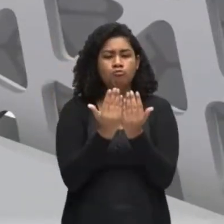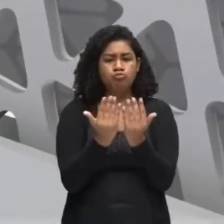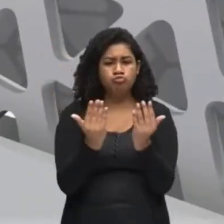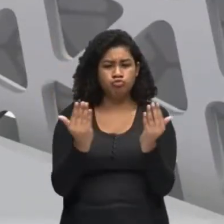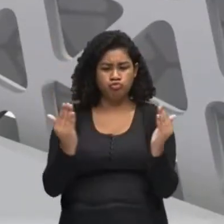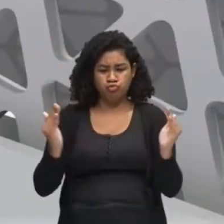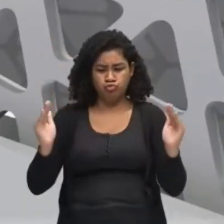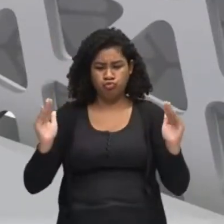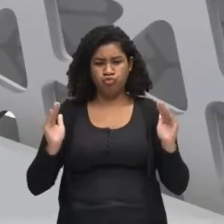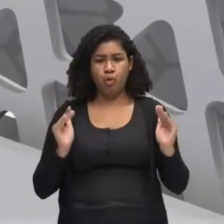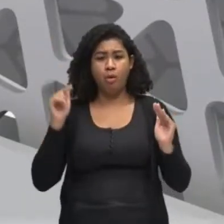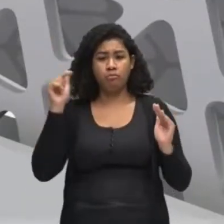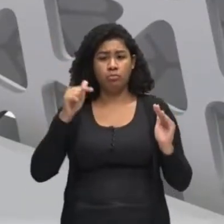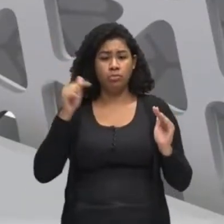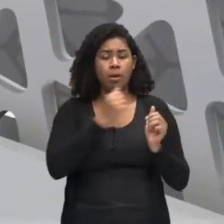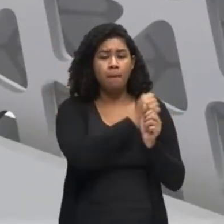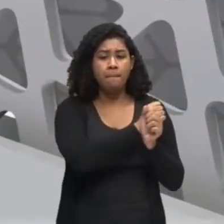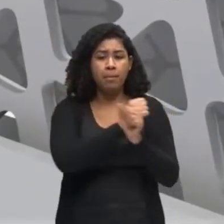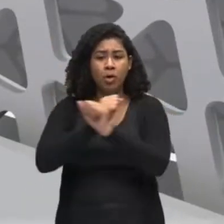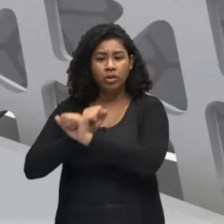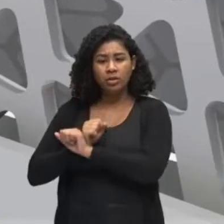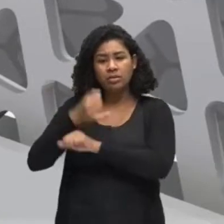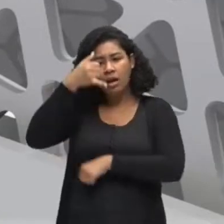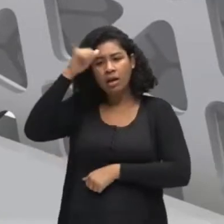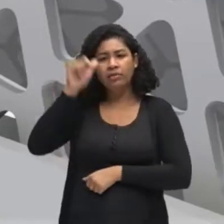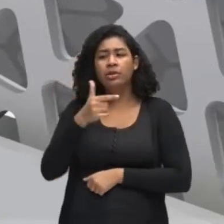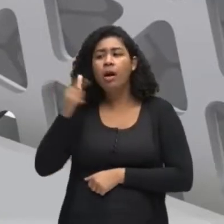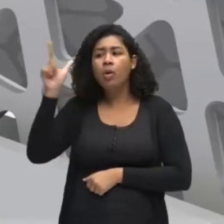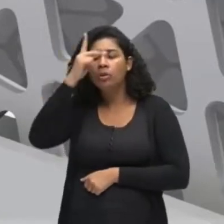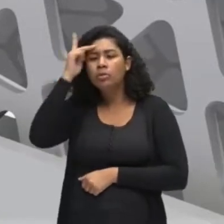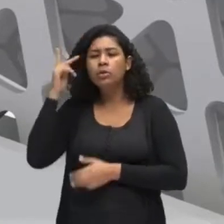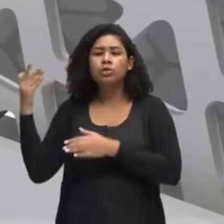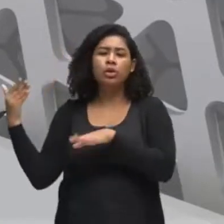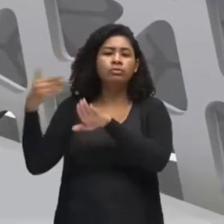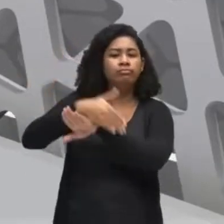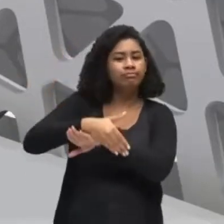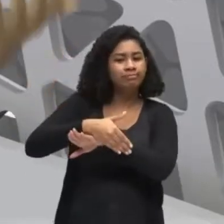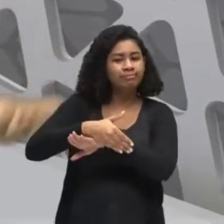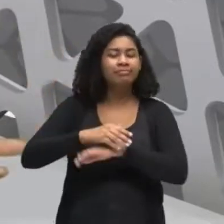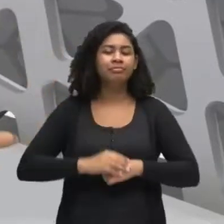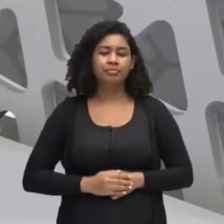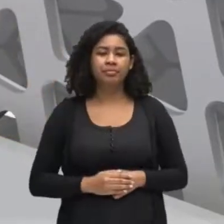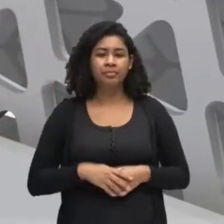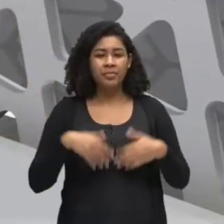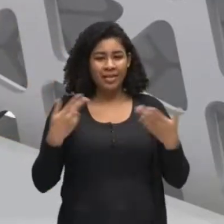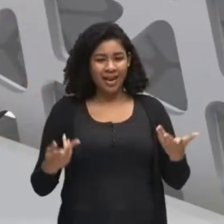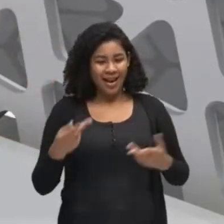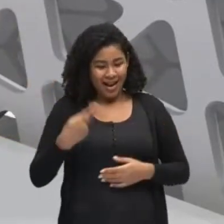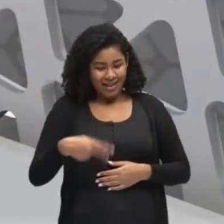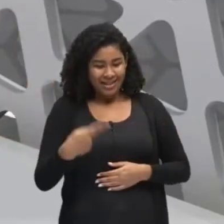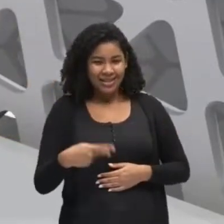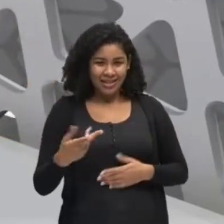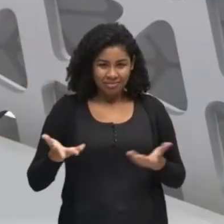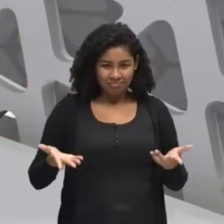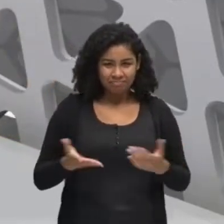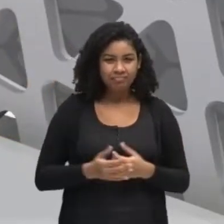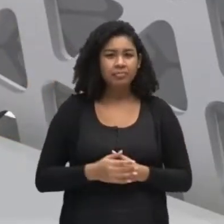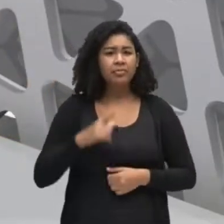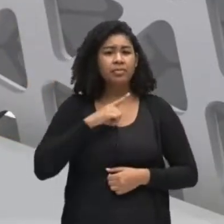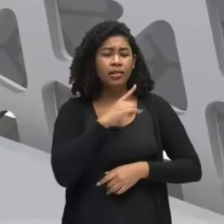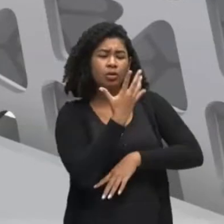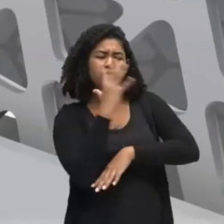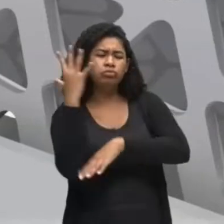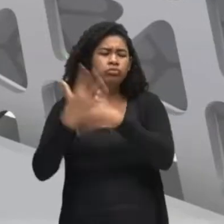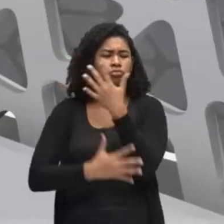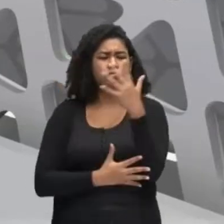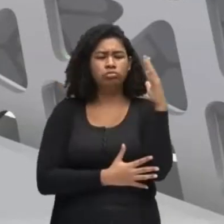invasores. E na cabeça dos espanhóis, essa região aqui, por mais que tenha essa rica floresta, ela não